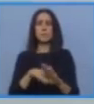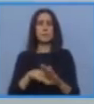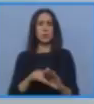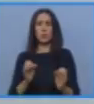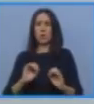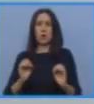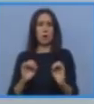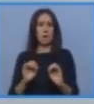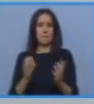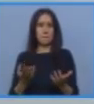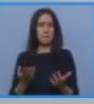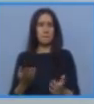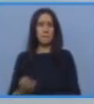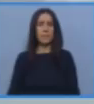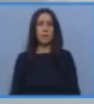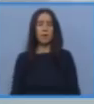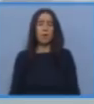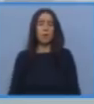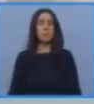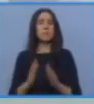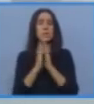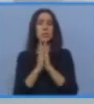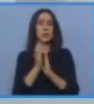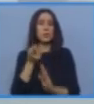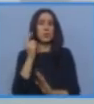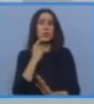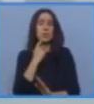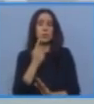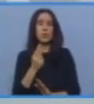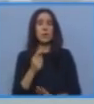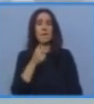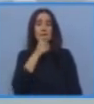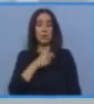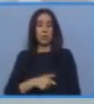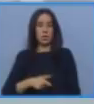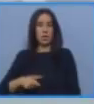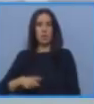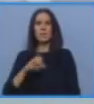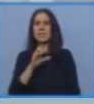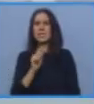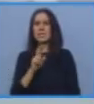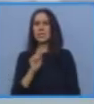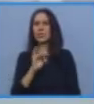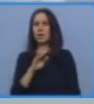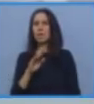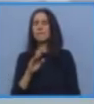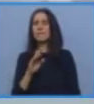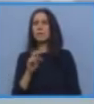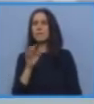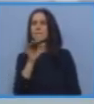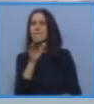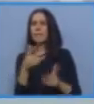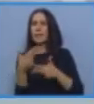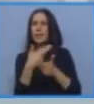mesmo não religiosos, digamos, o cardeal Serjeira foi criticado por causa disso,